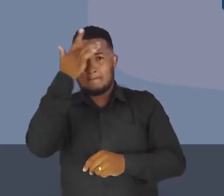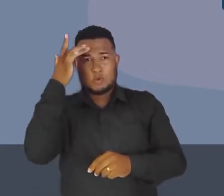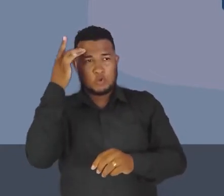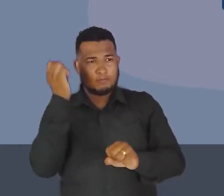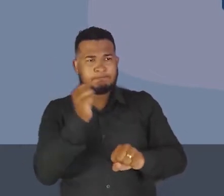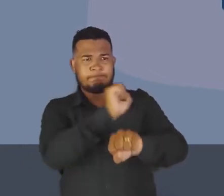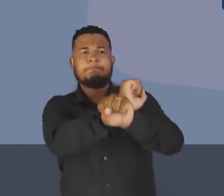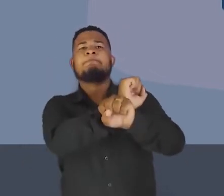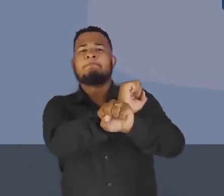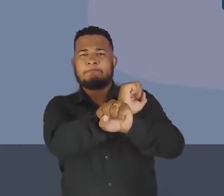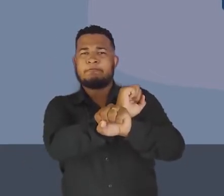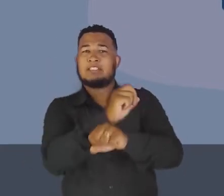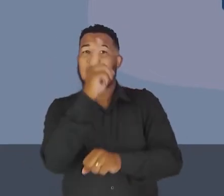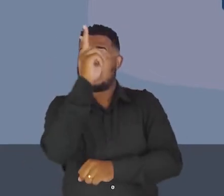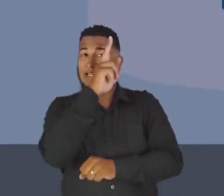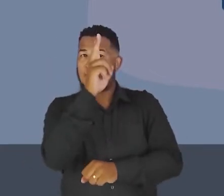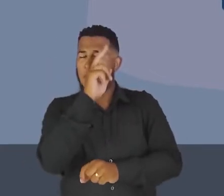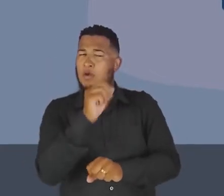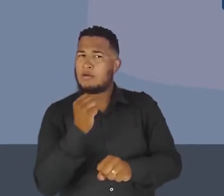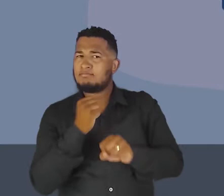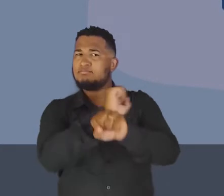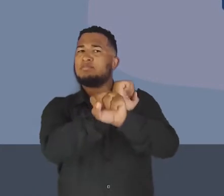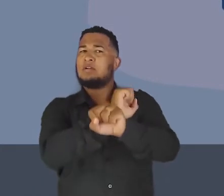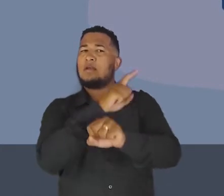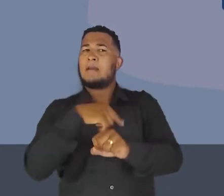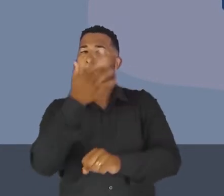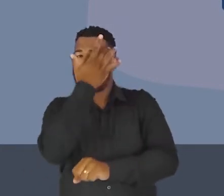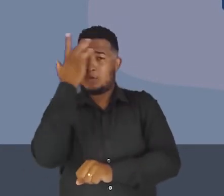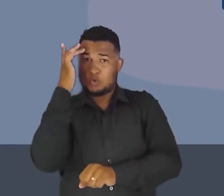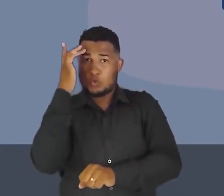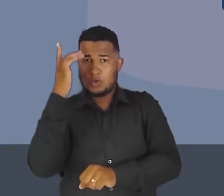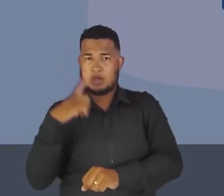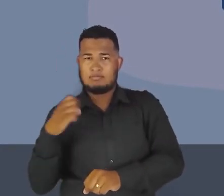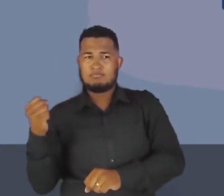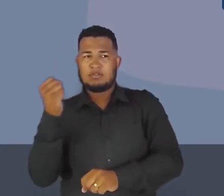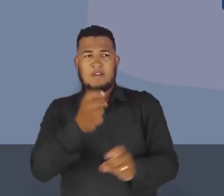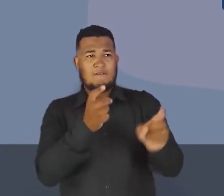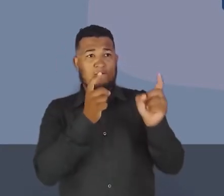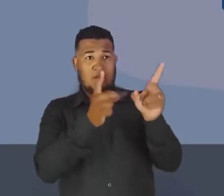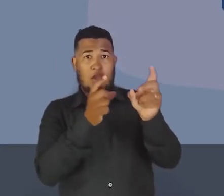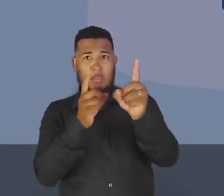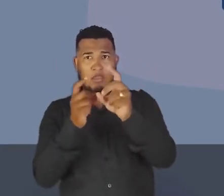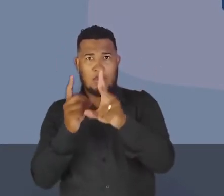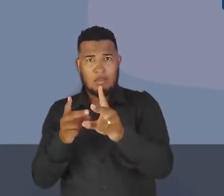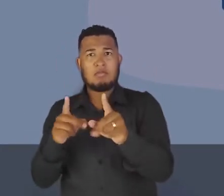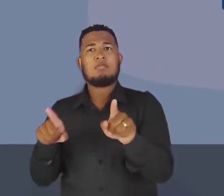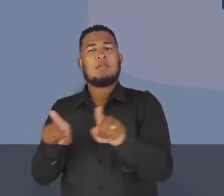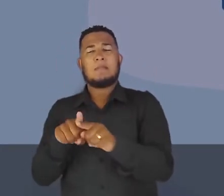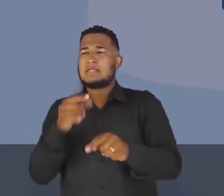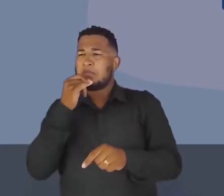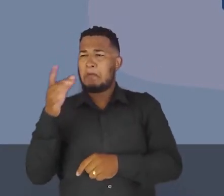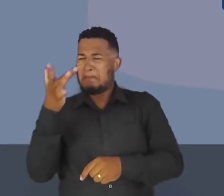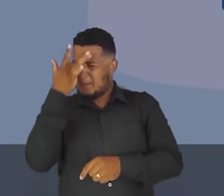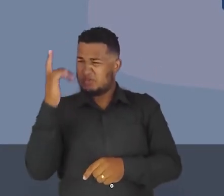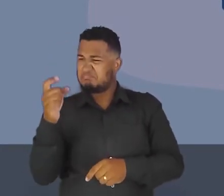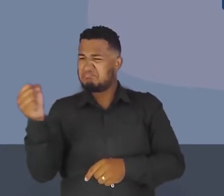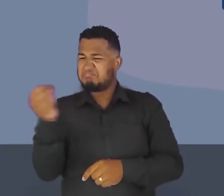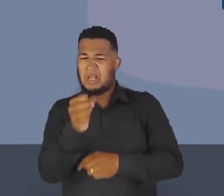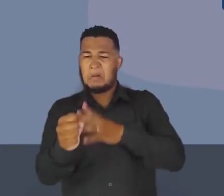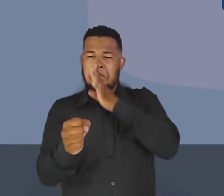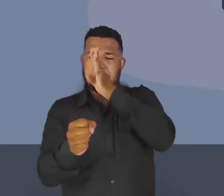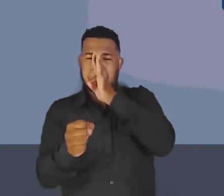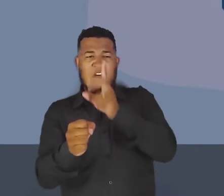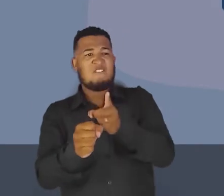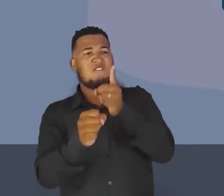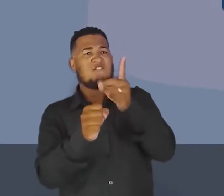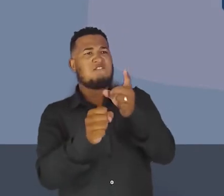mão de obra. E lembrar vocês que o escravo é aquele indivíduo que é vendido, que é mercantilizado, que é